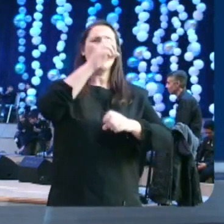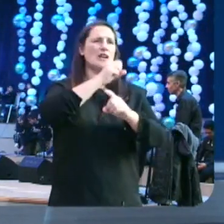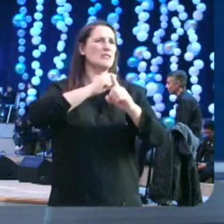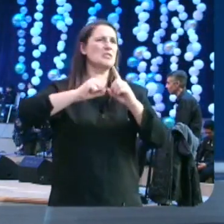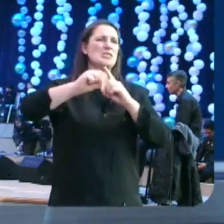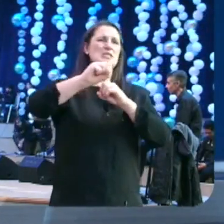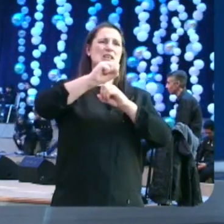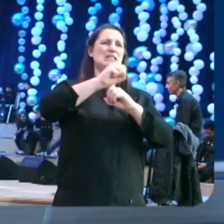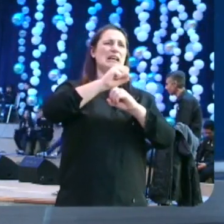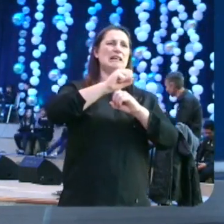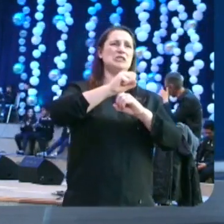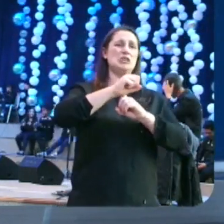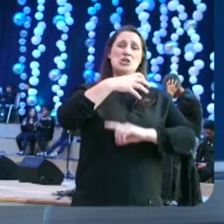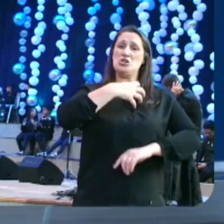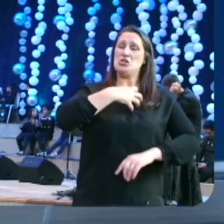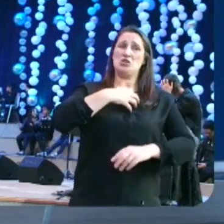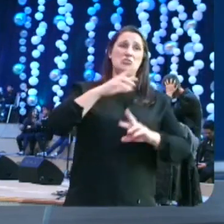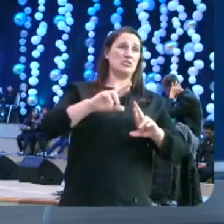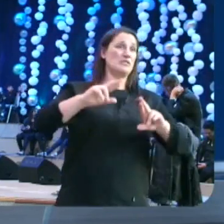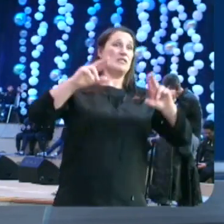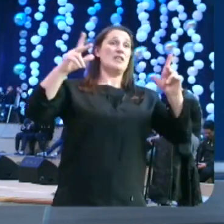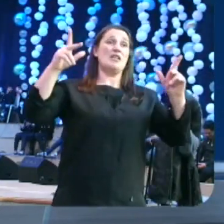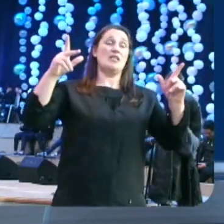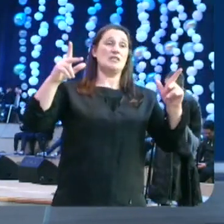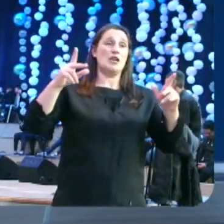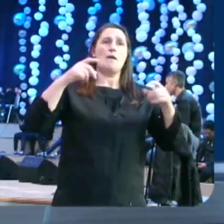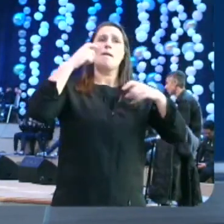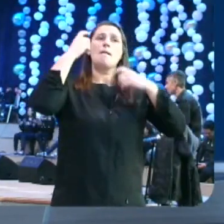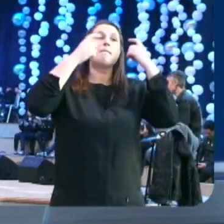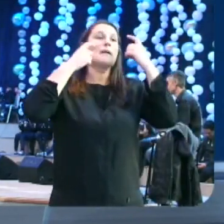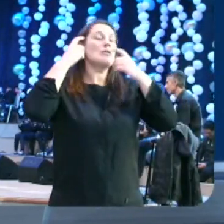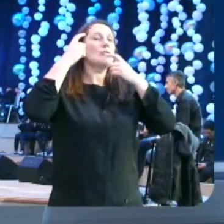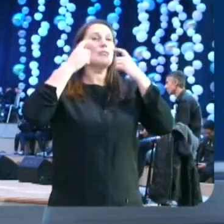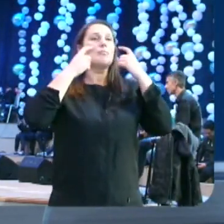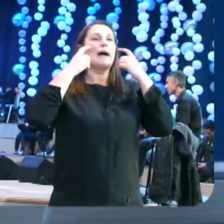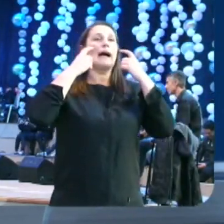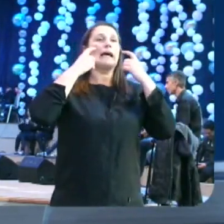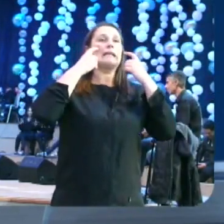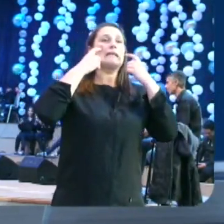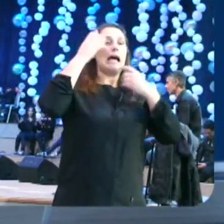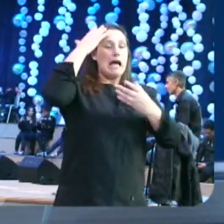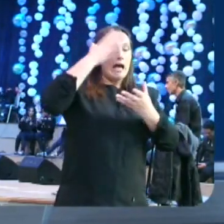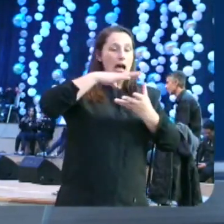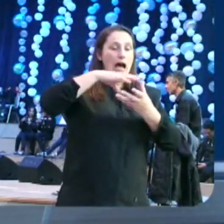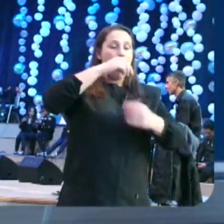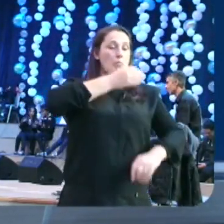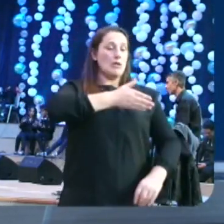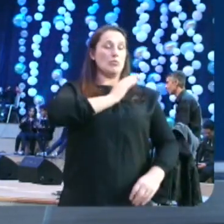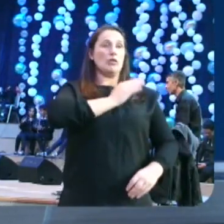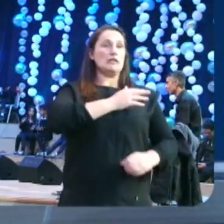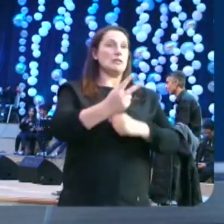outra maneira de fazer isso. Ela não está preocupada em tratar a alma e o coração. Ela está